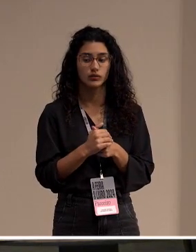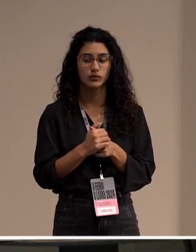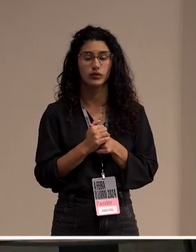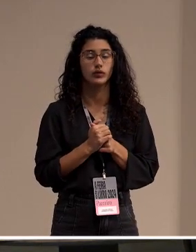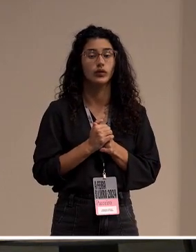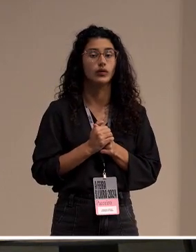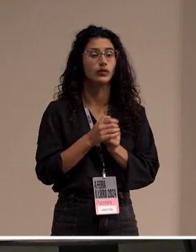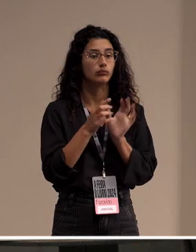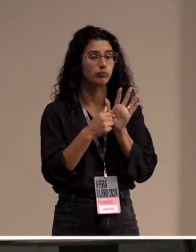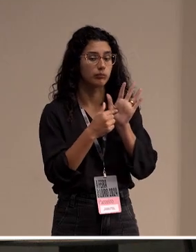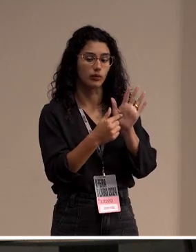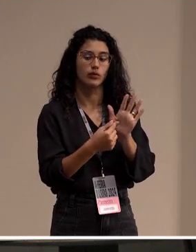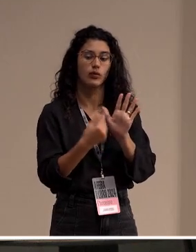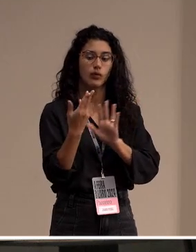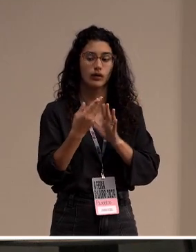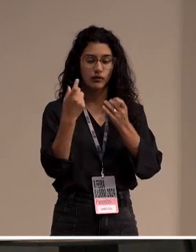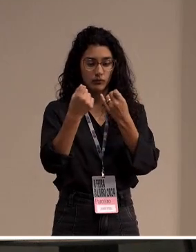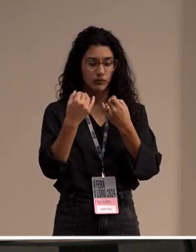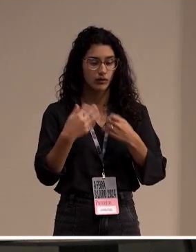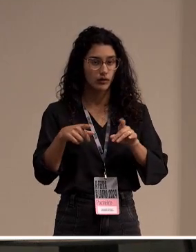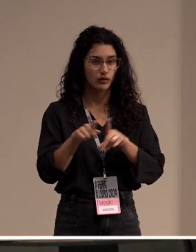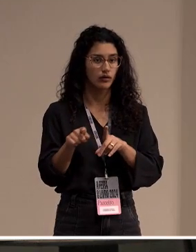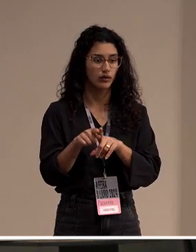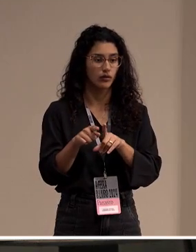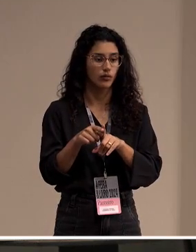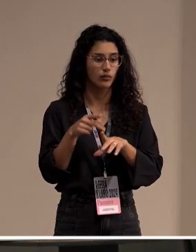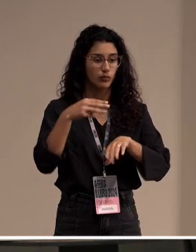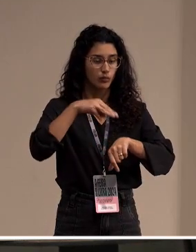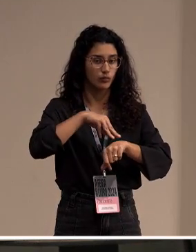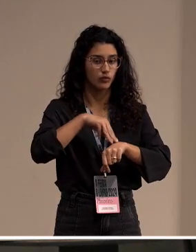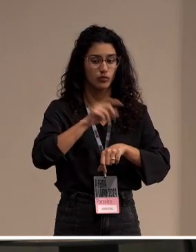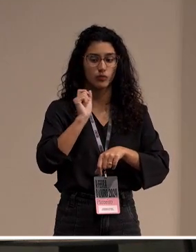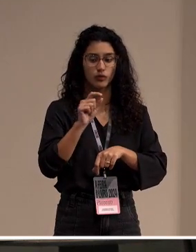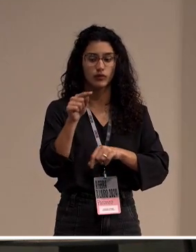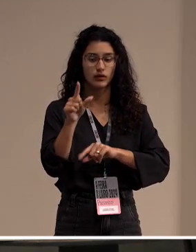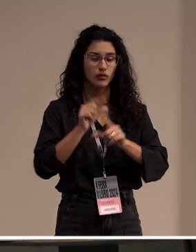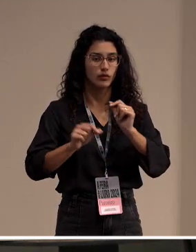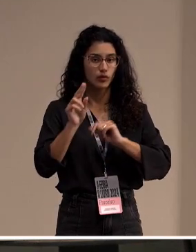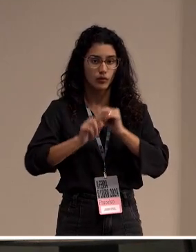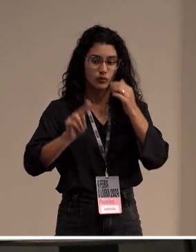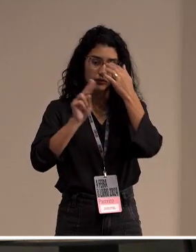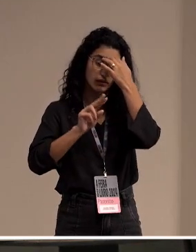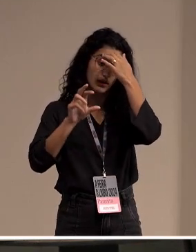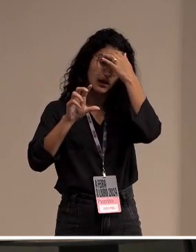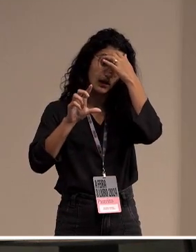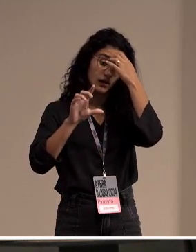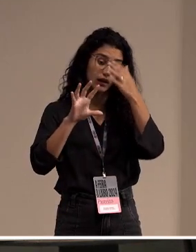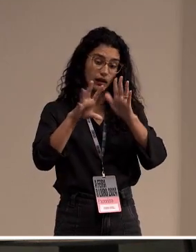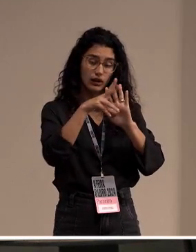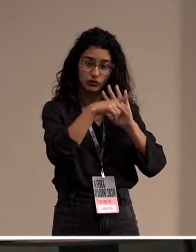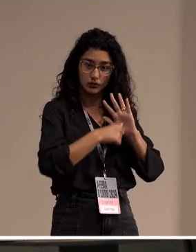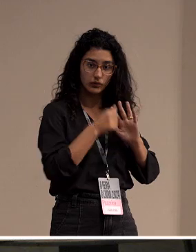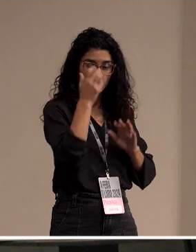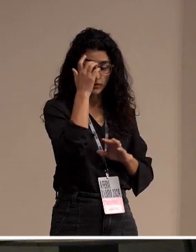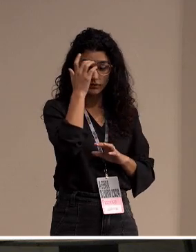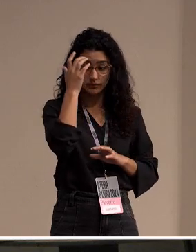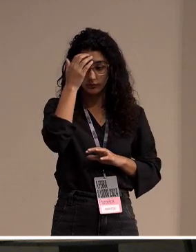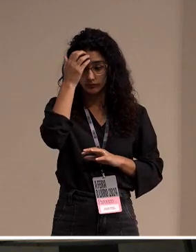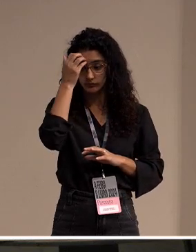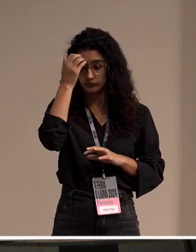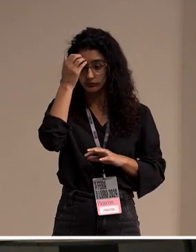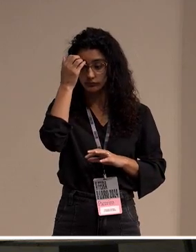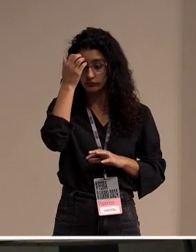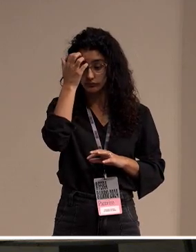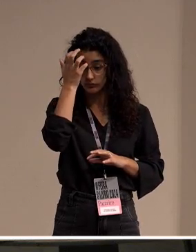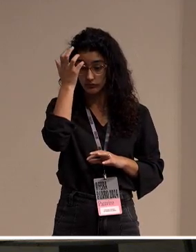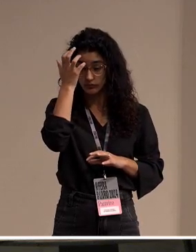você mencionou quando estava falando sobre o motivo pelo qual você escolheu usar ladrões e os